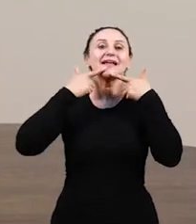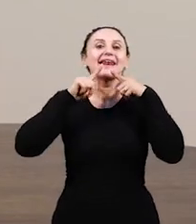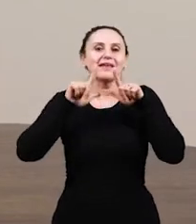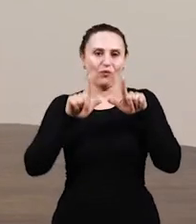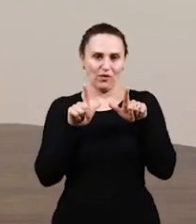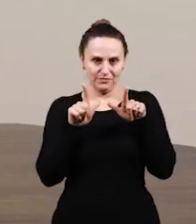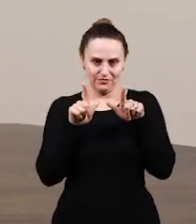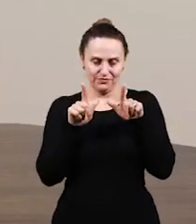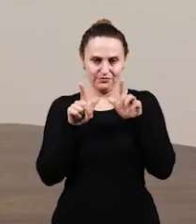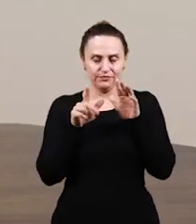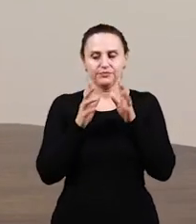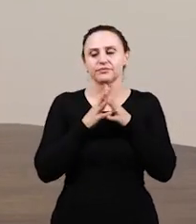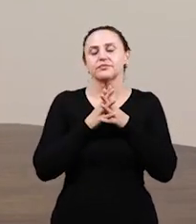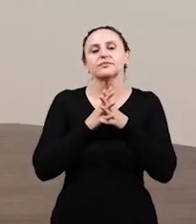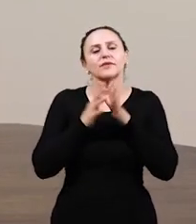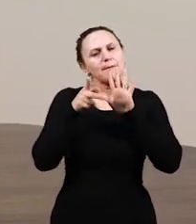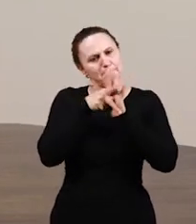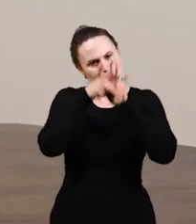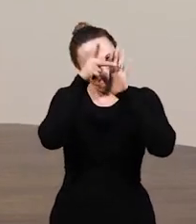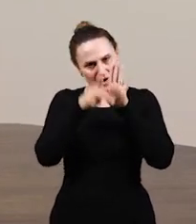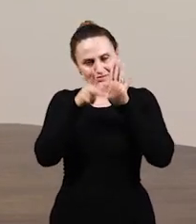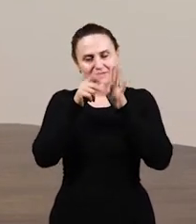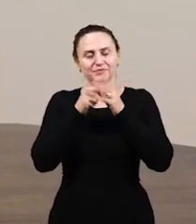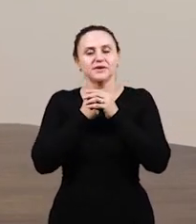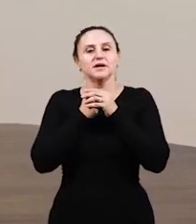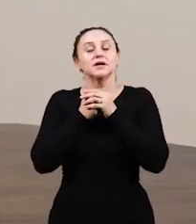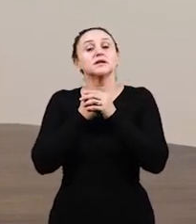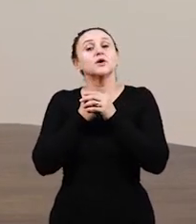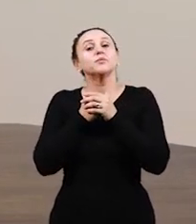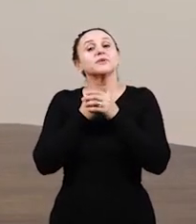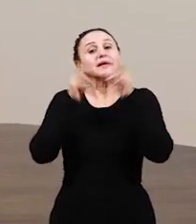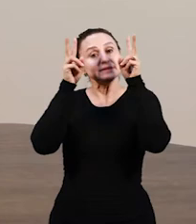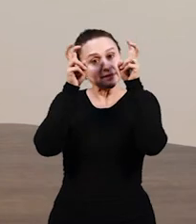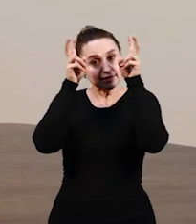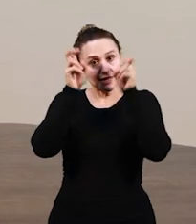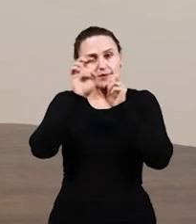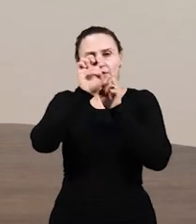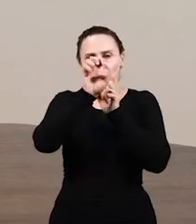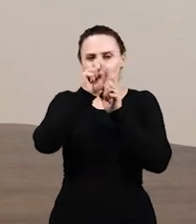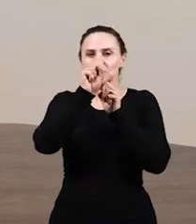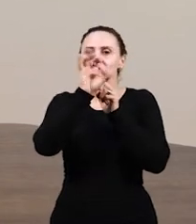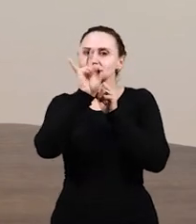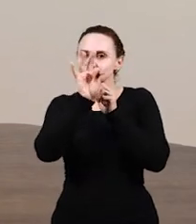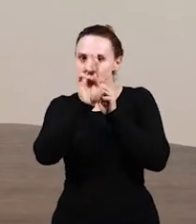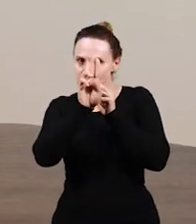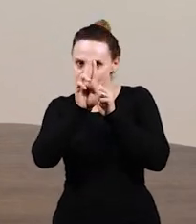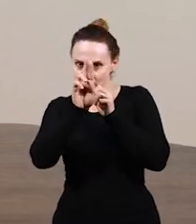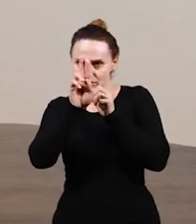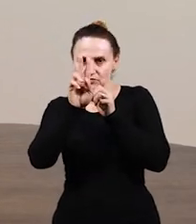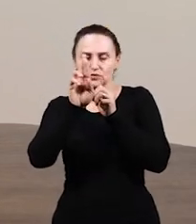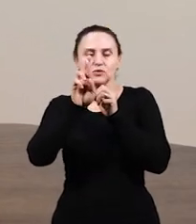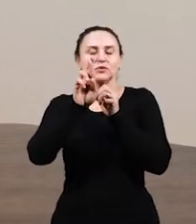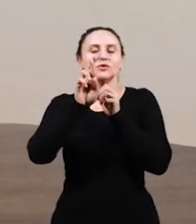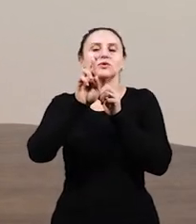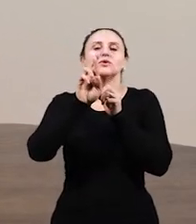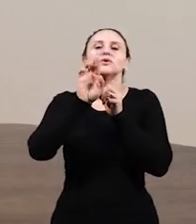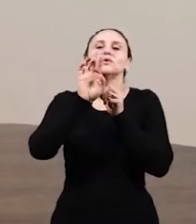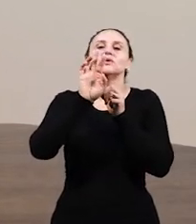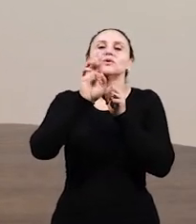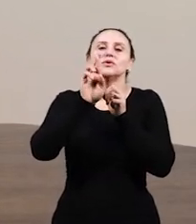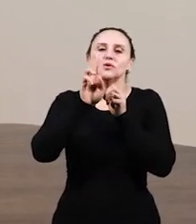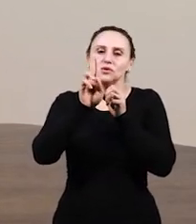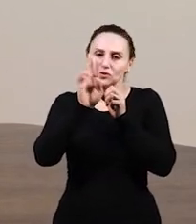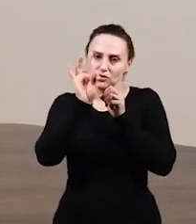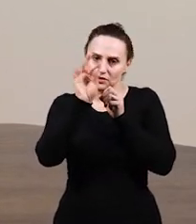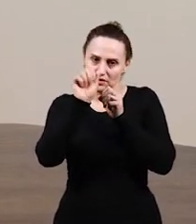estruturalismo Então a gente vai ver o estruturalismo na Europa né com os os